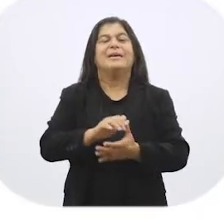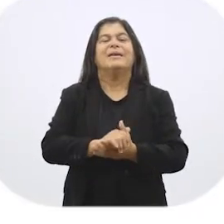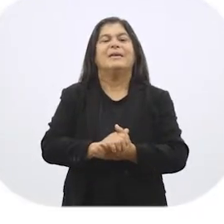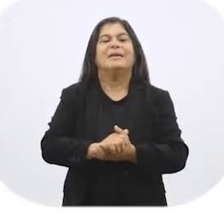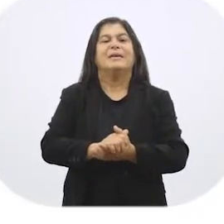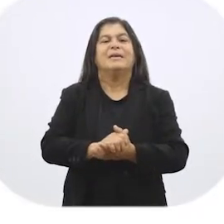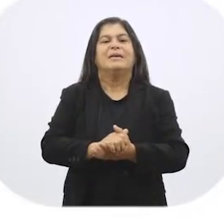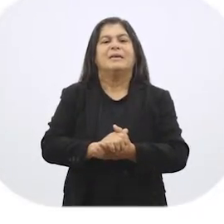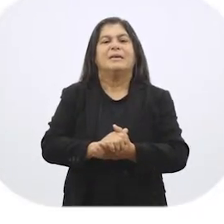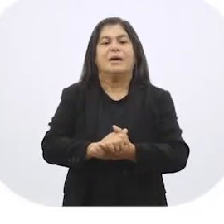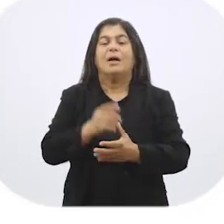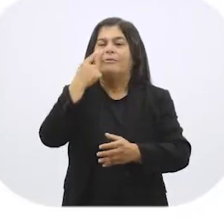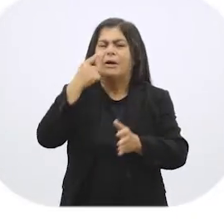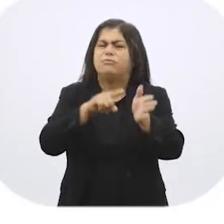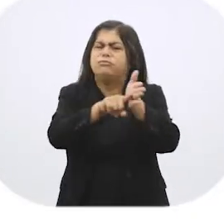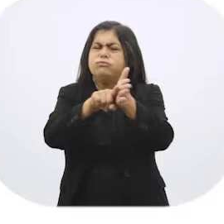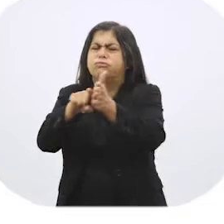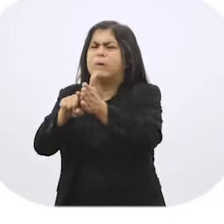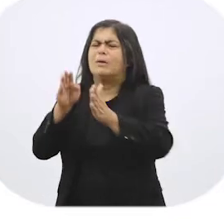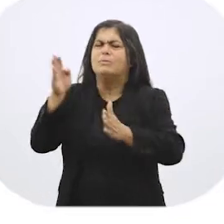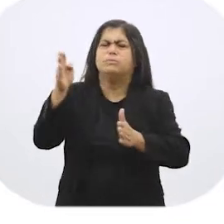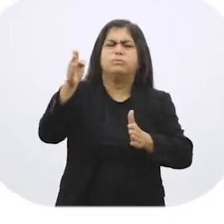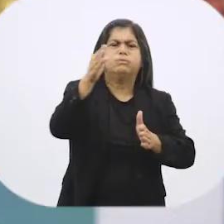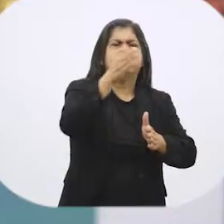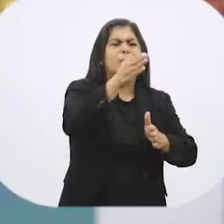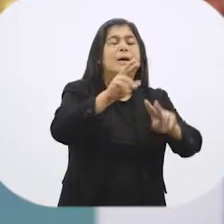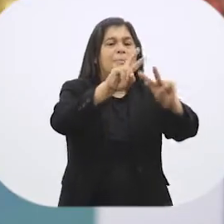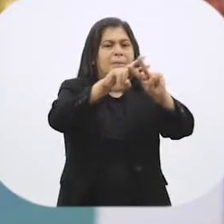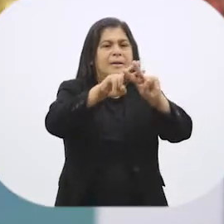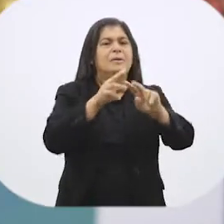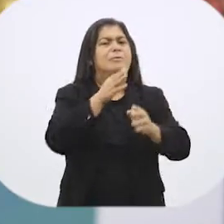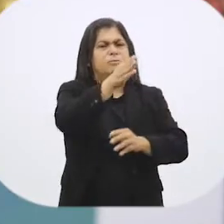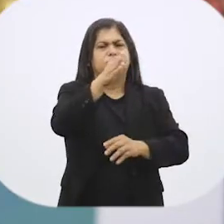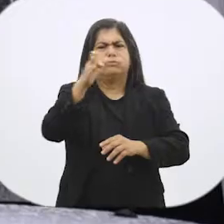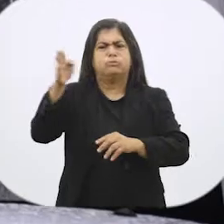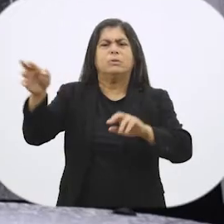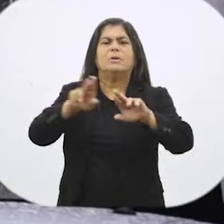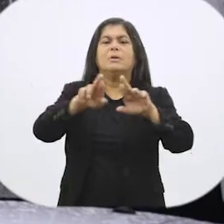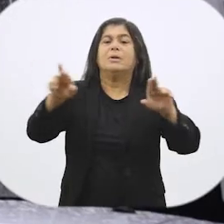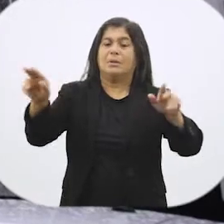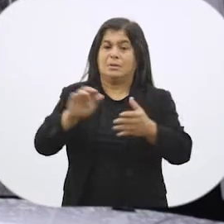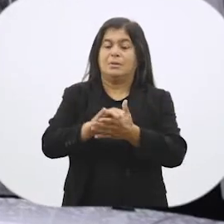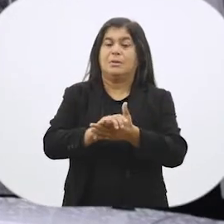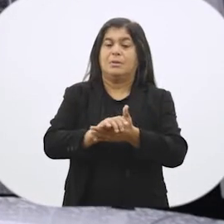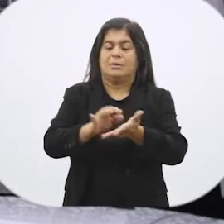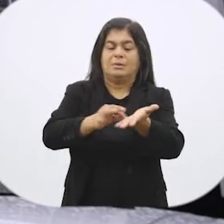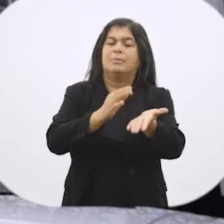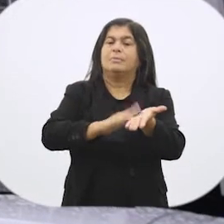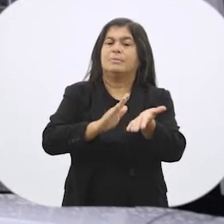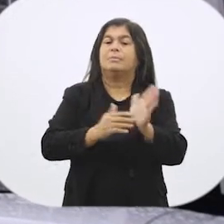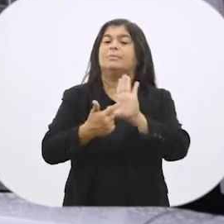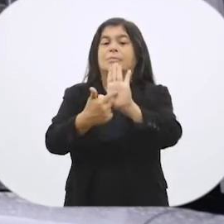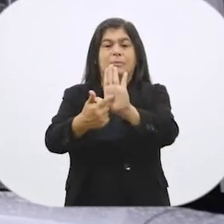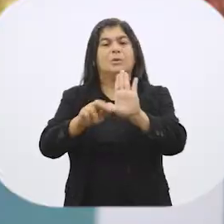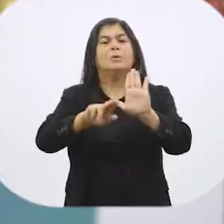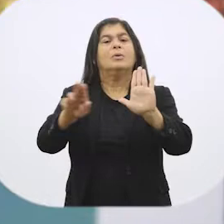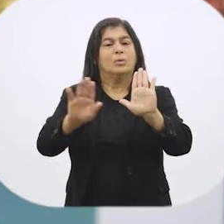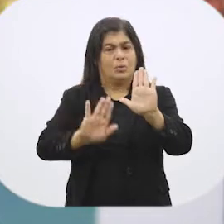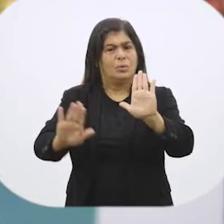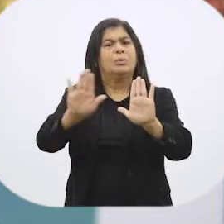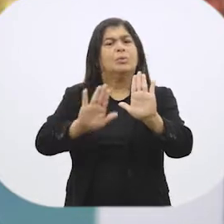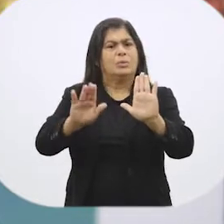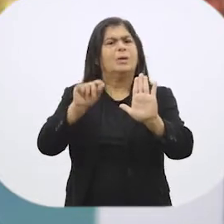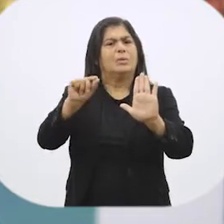Ministério Público está realizando nas unidades prisionais do Estado e sobre a nota técnica que orienta a prevenção